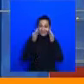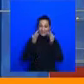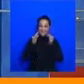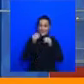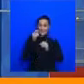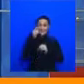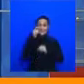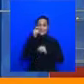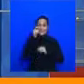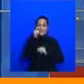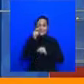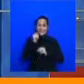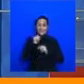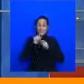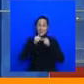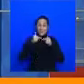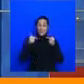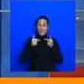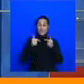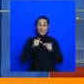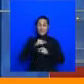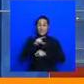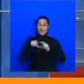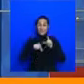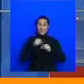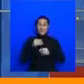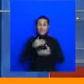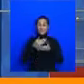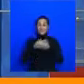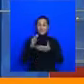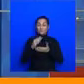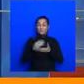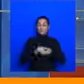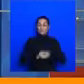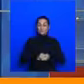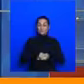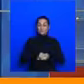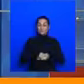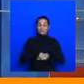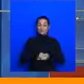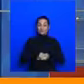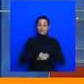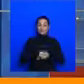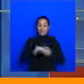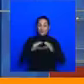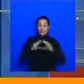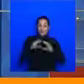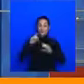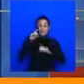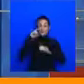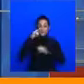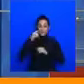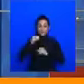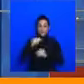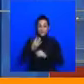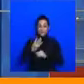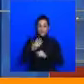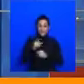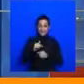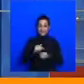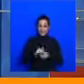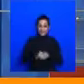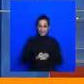atenta, fique atento e boa sorte. Esse prêmio pode sair para você hoje, hein? Bola preta 47, preta